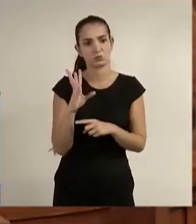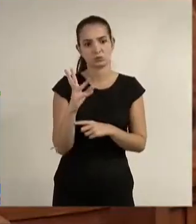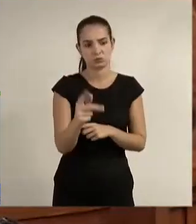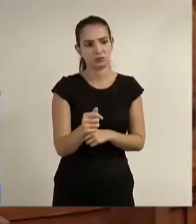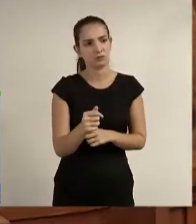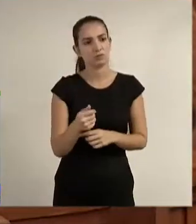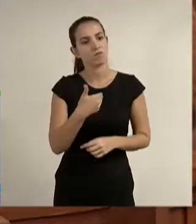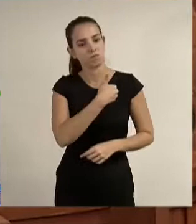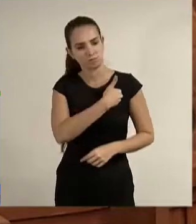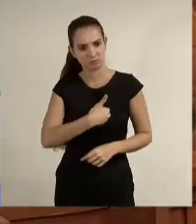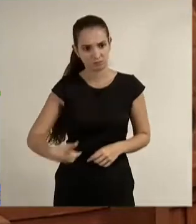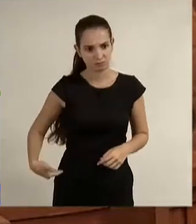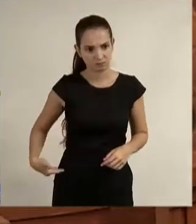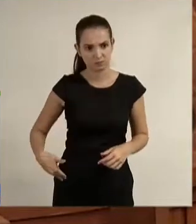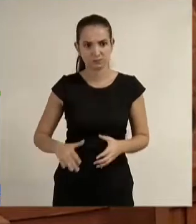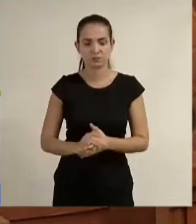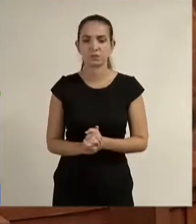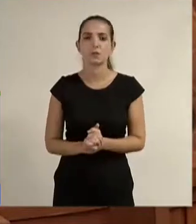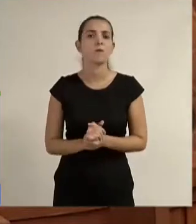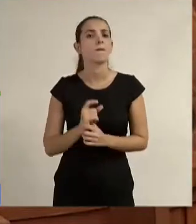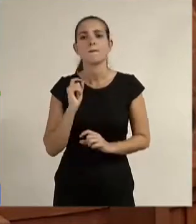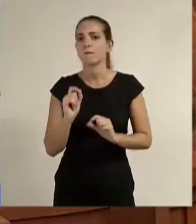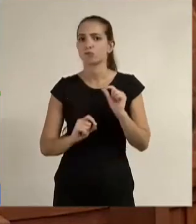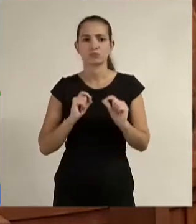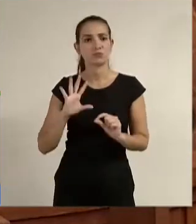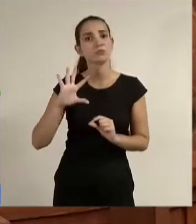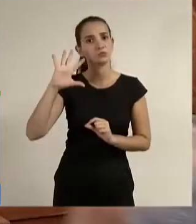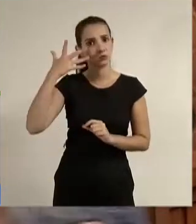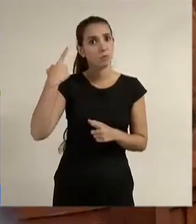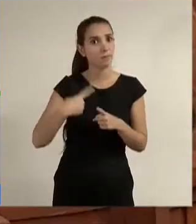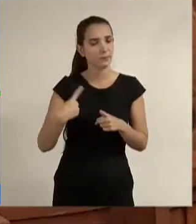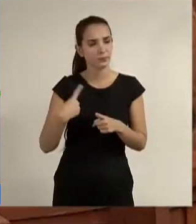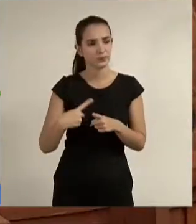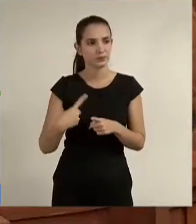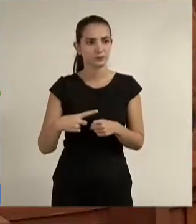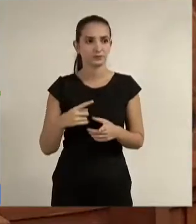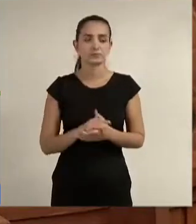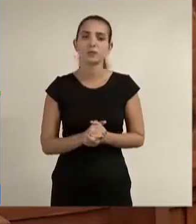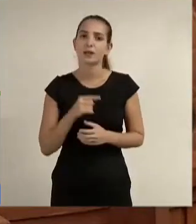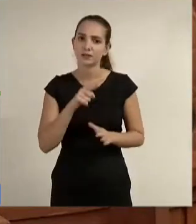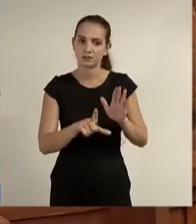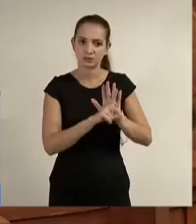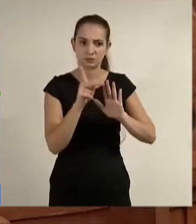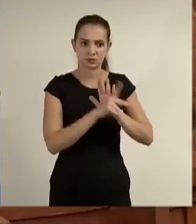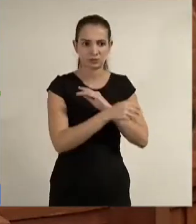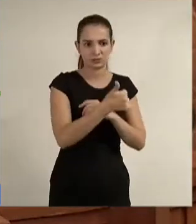total do governo, ele se dá no projeto de lei